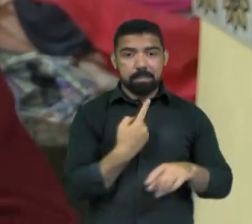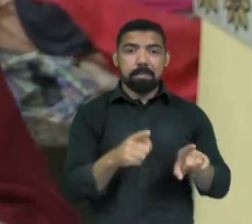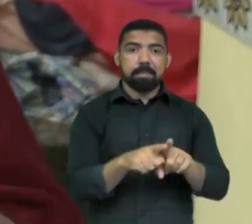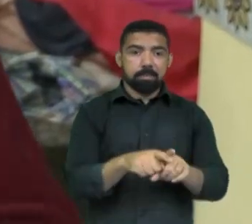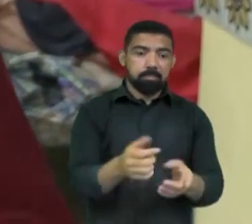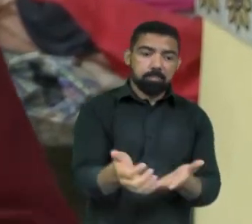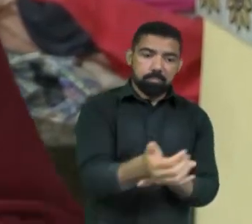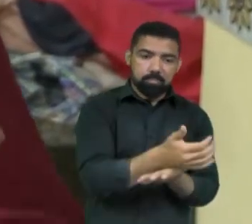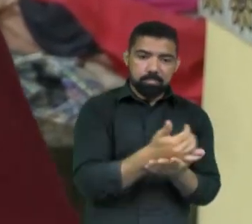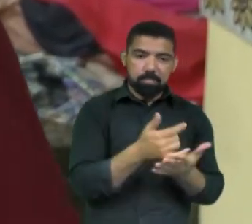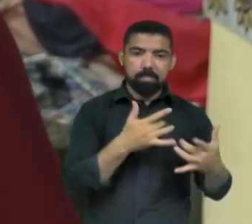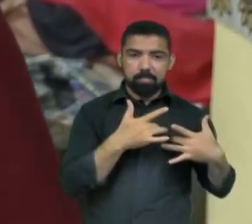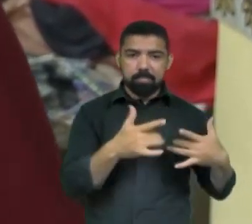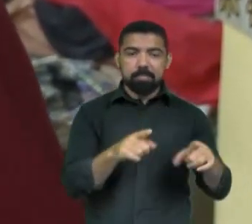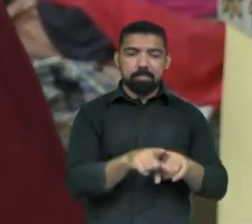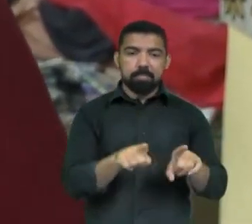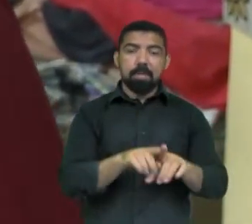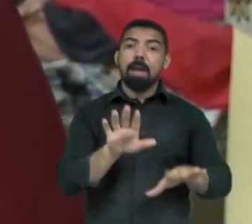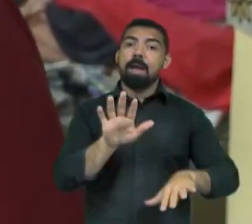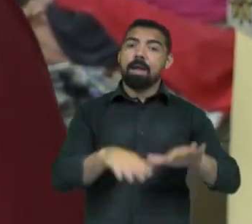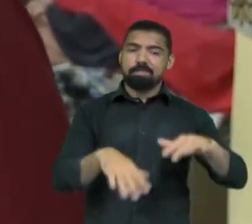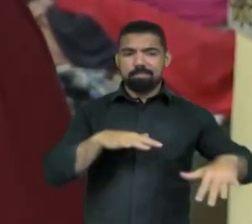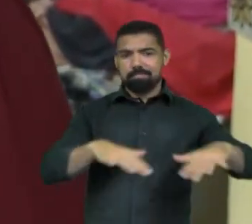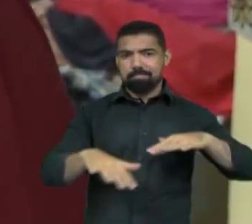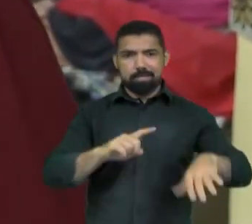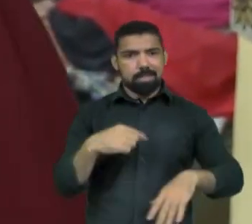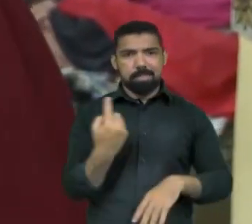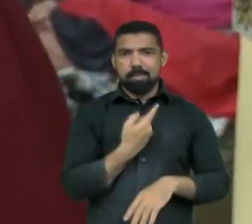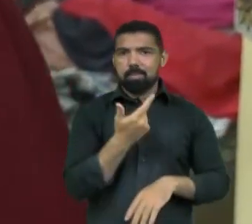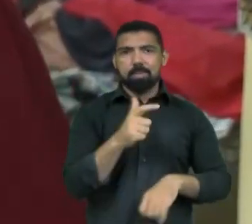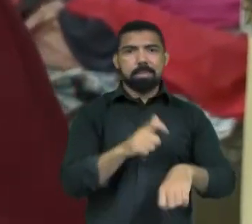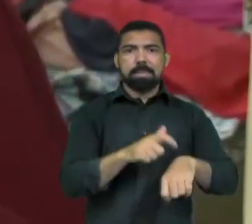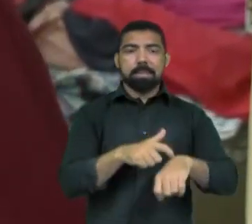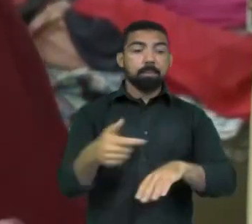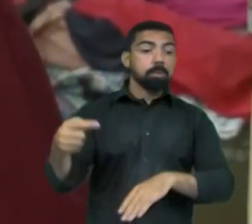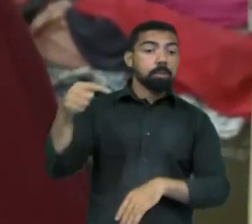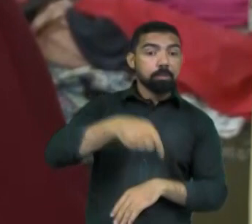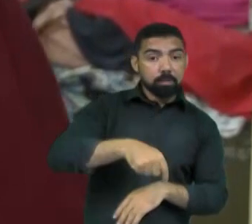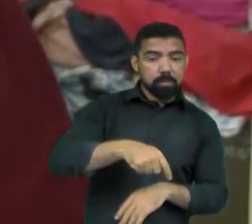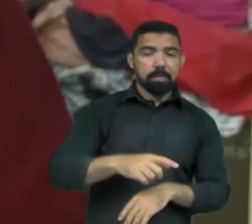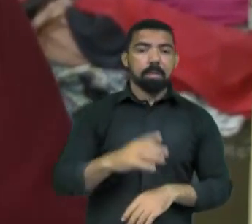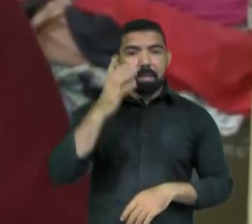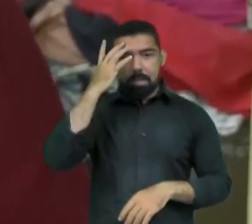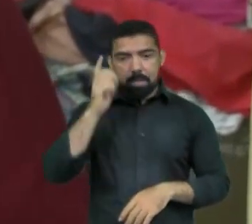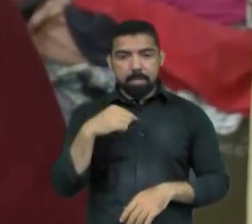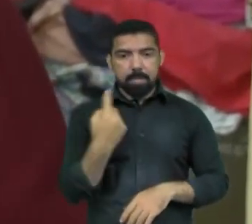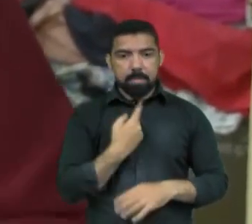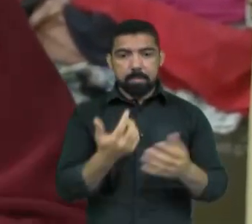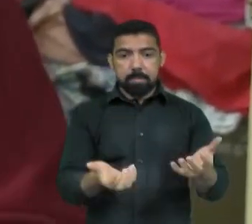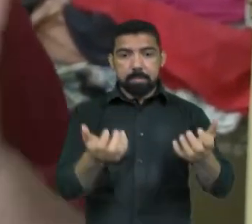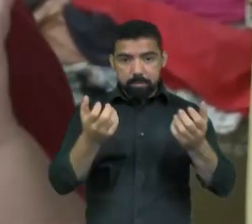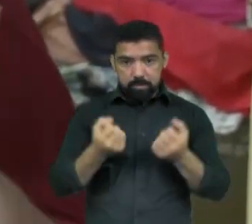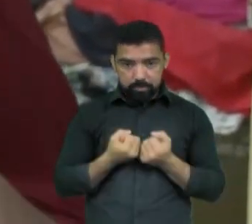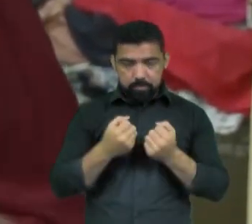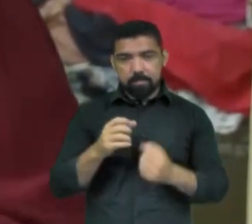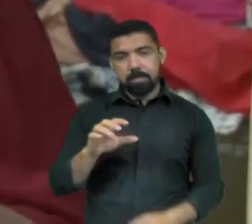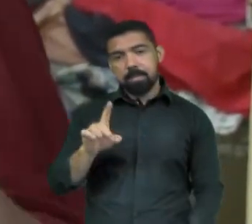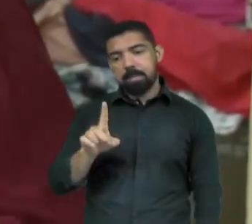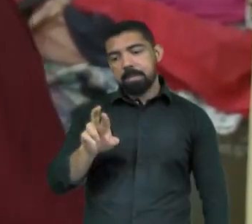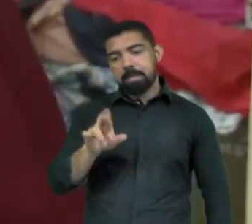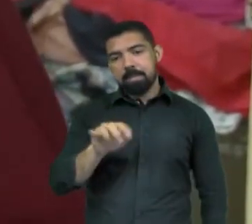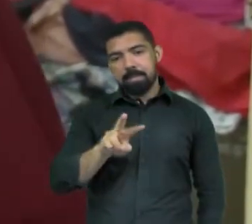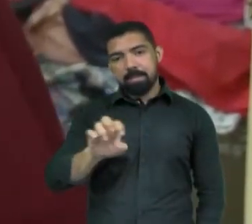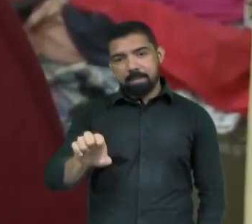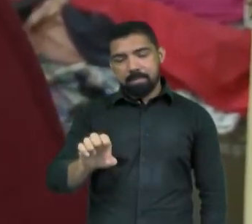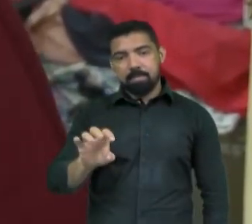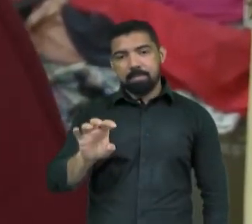doações. Às vezes, também, na correria do dia a dia, a gente não tem tempo de vir aqui. Então, amanhã a gente está recebendo em sistema drive-thru, a pessoa nem desce do carro,